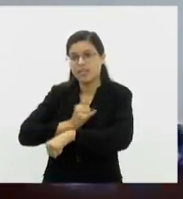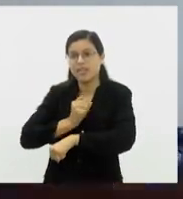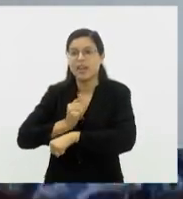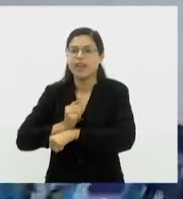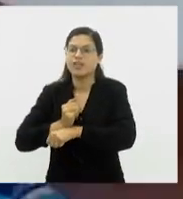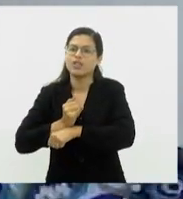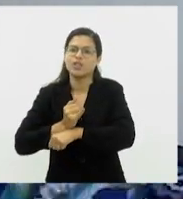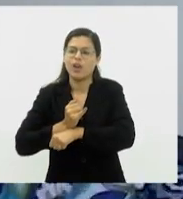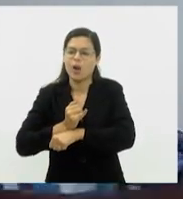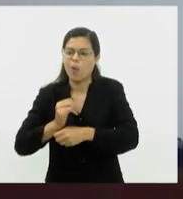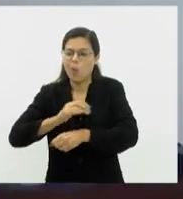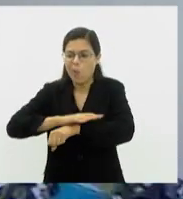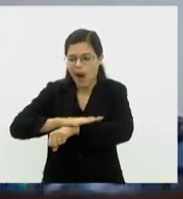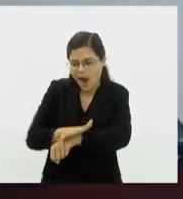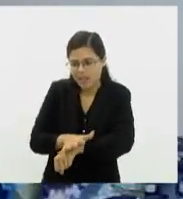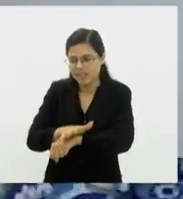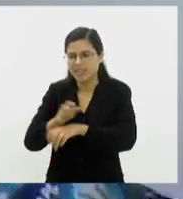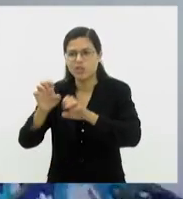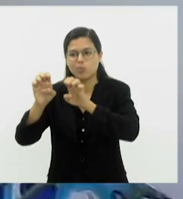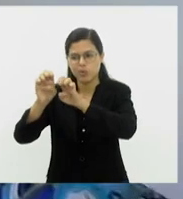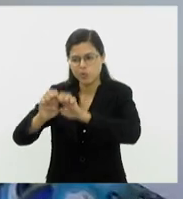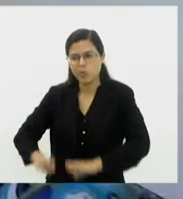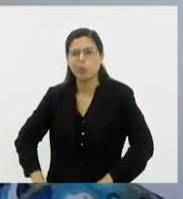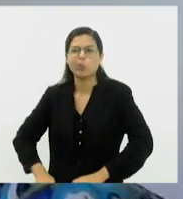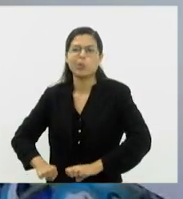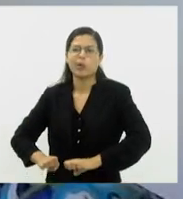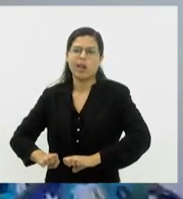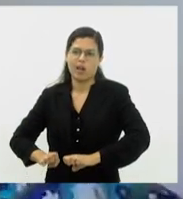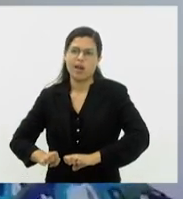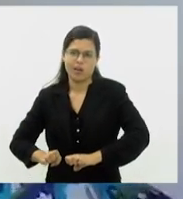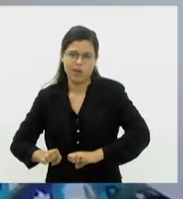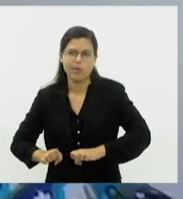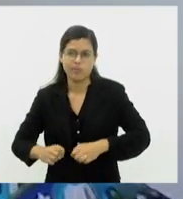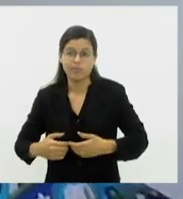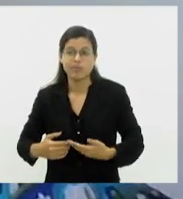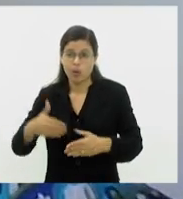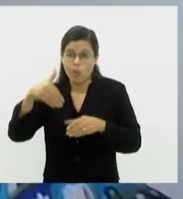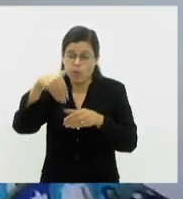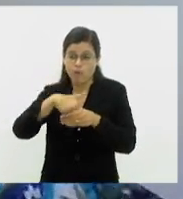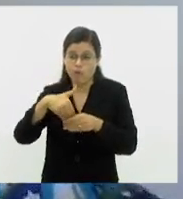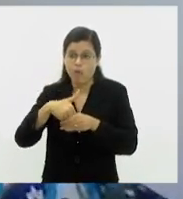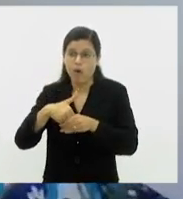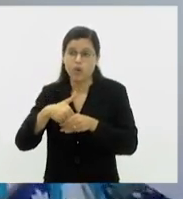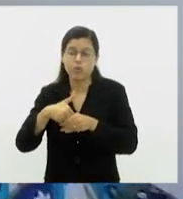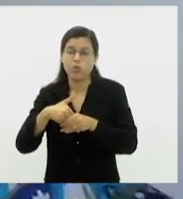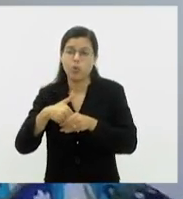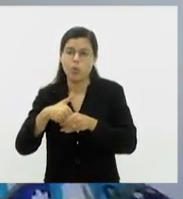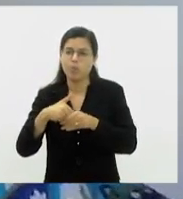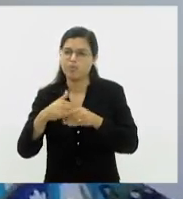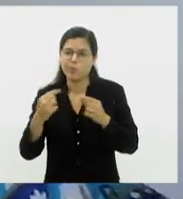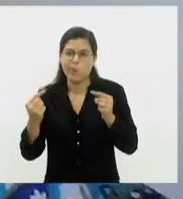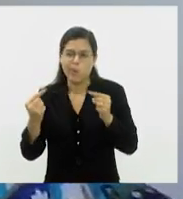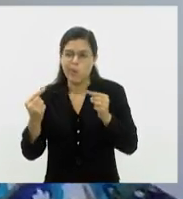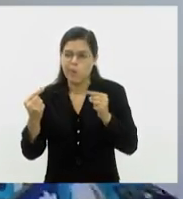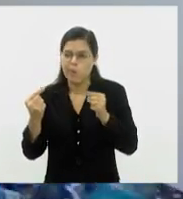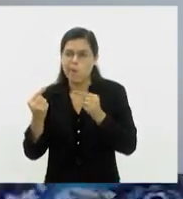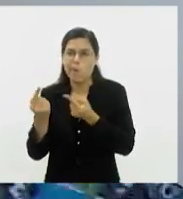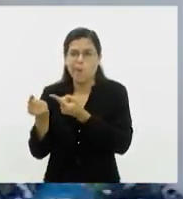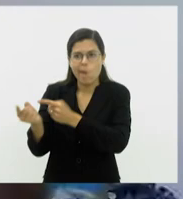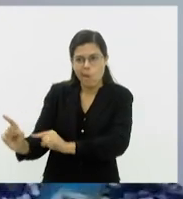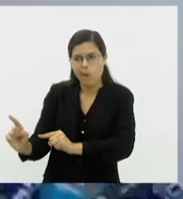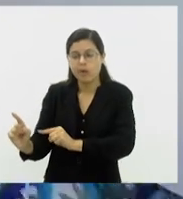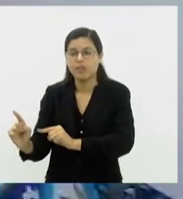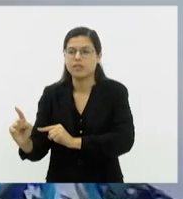inviabilização da superação dos grilhões que nos amarram Eu voto contrário ao relator ao